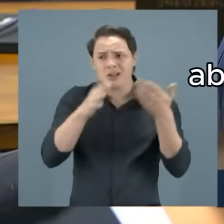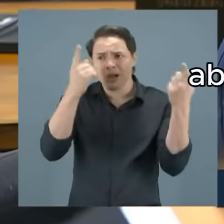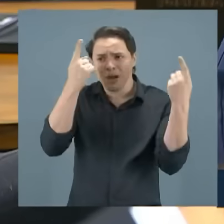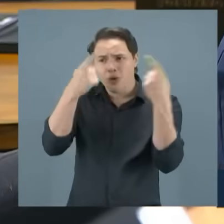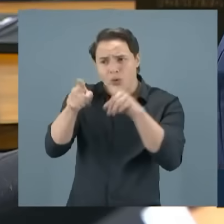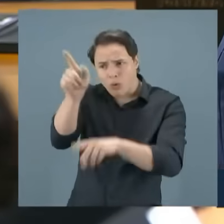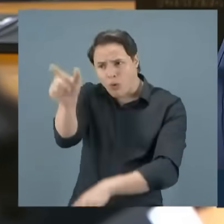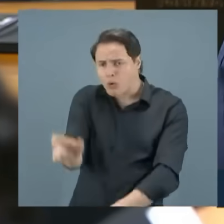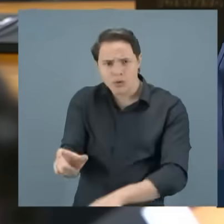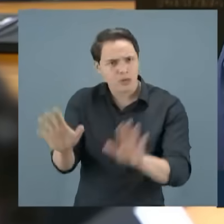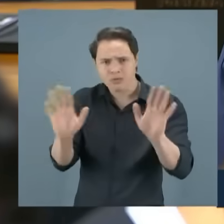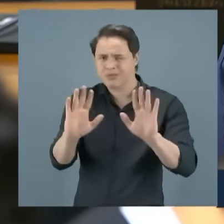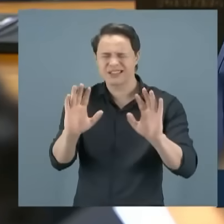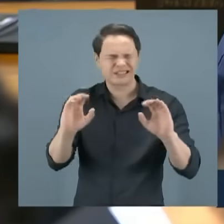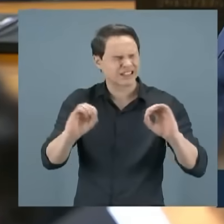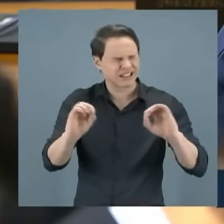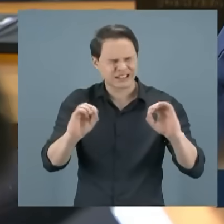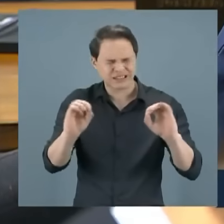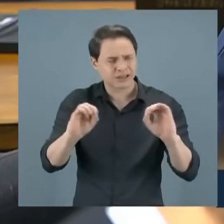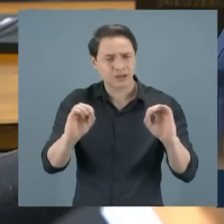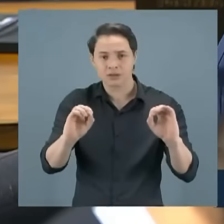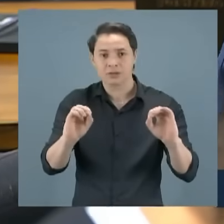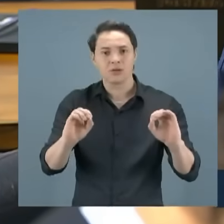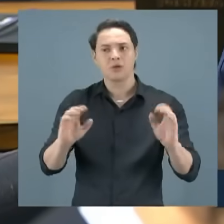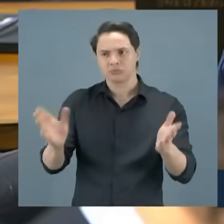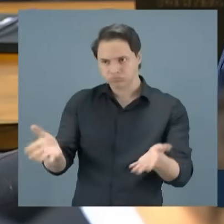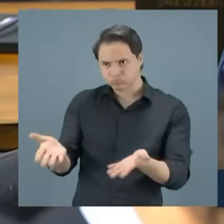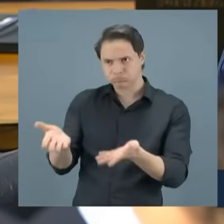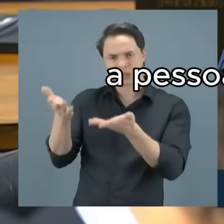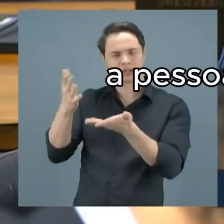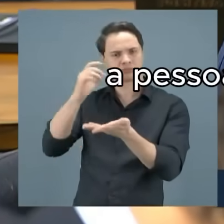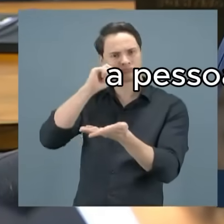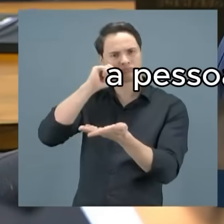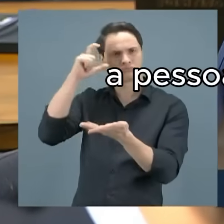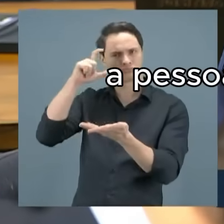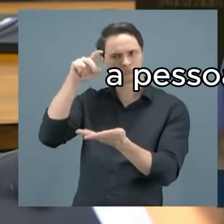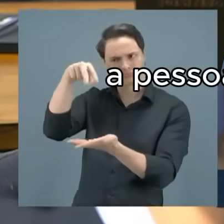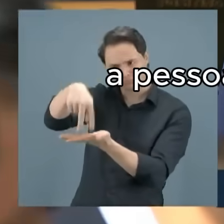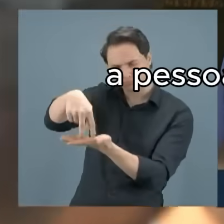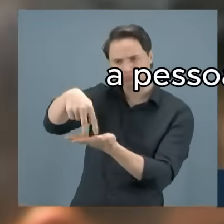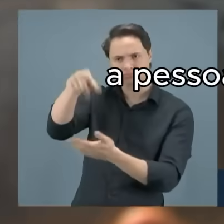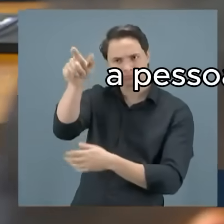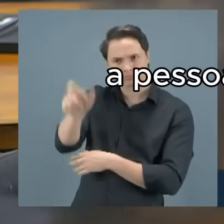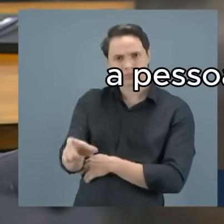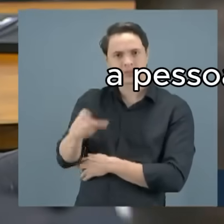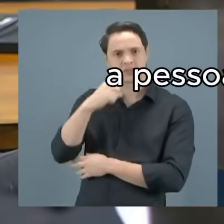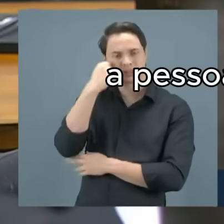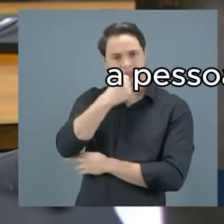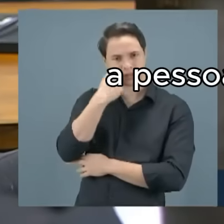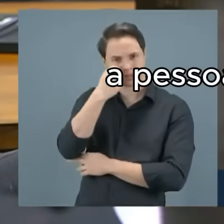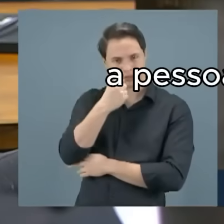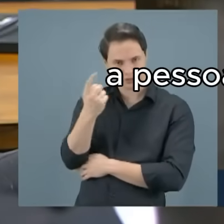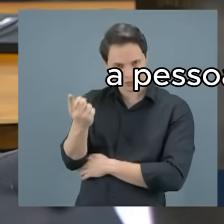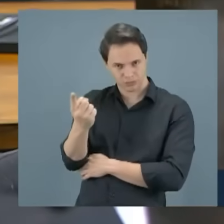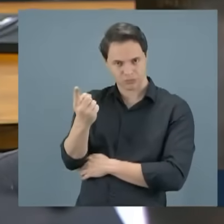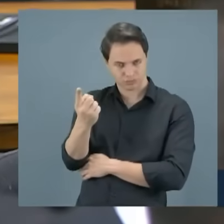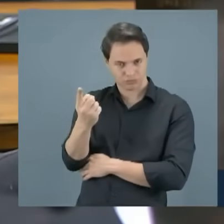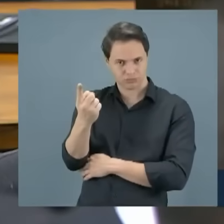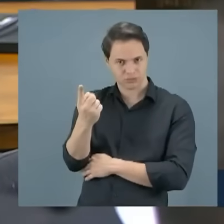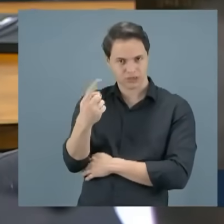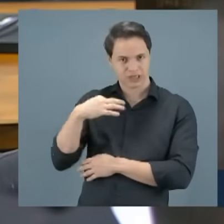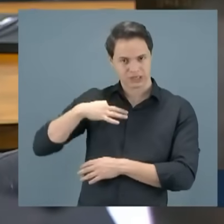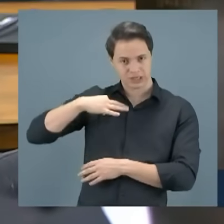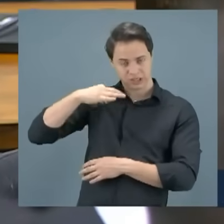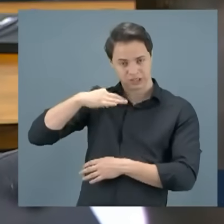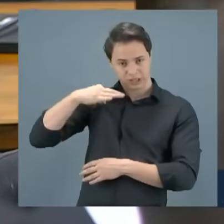pessoa nenhuma. Muito pelo contrário, eu ressalvei a pessoa do senador que era candidato contra o senhor, assim como